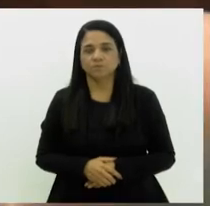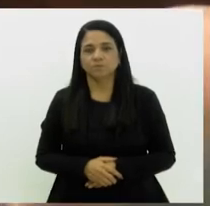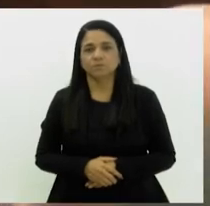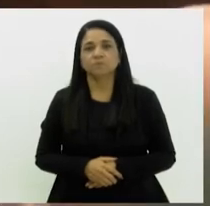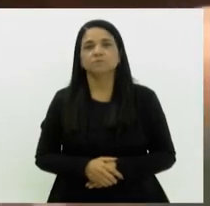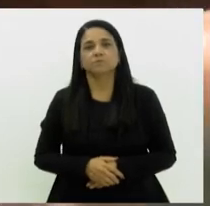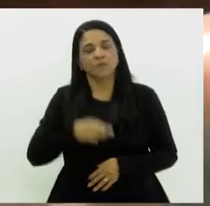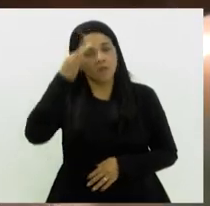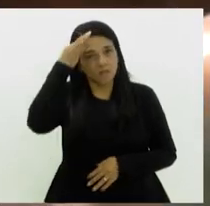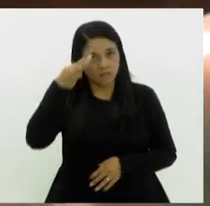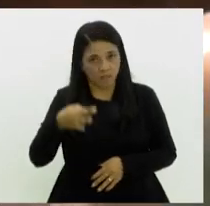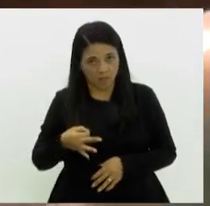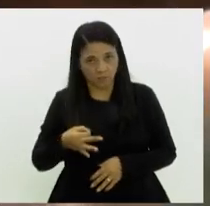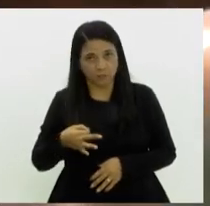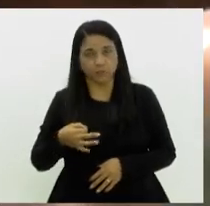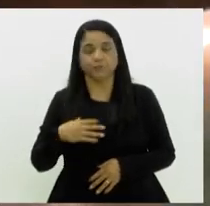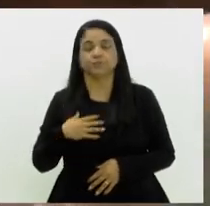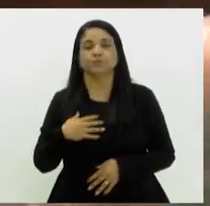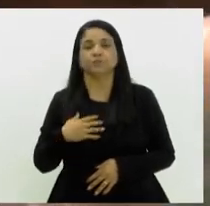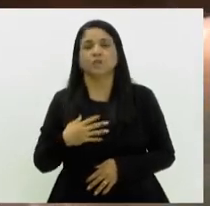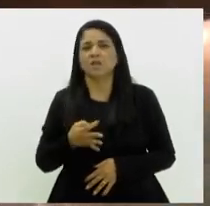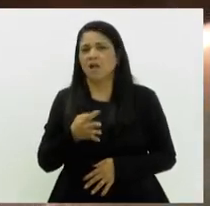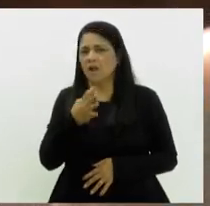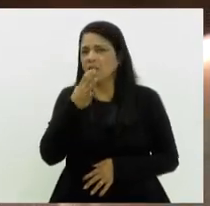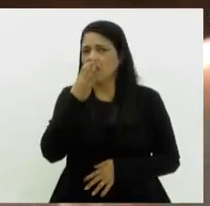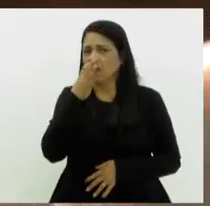entendo aqui e admiro, né, a